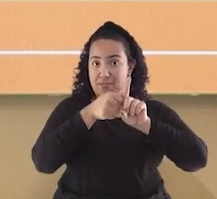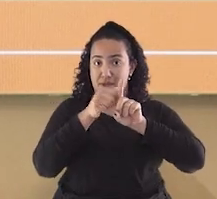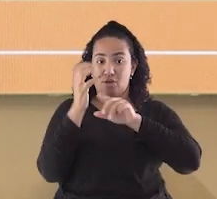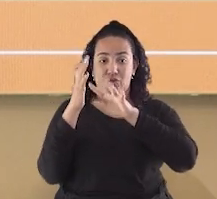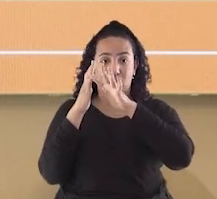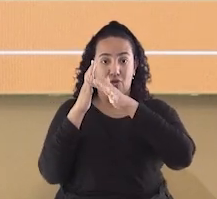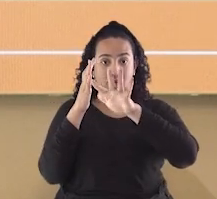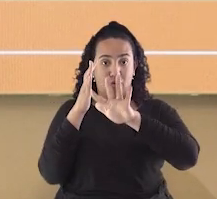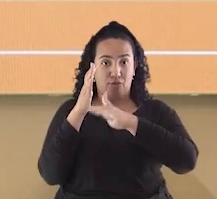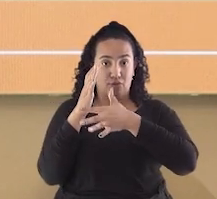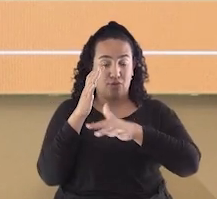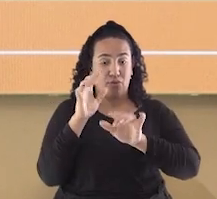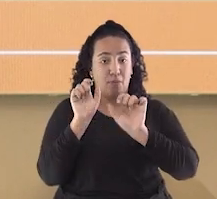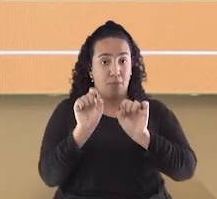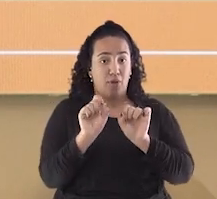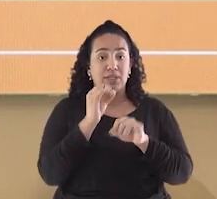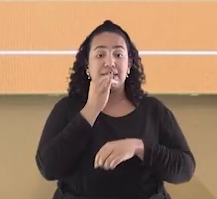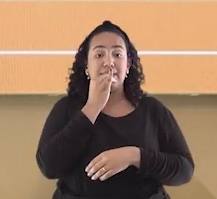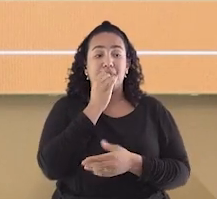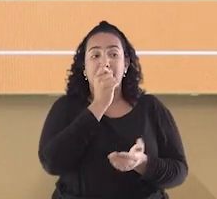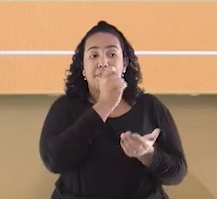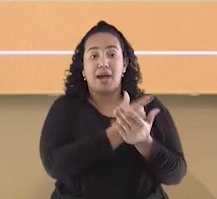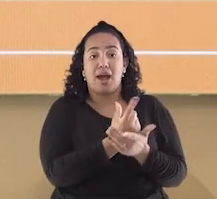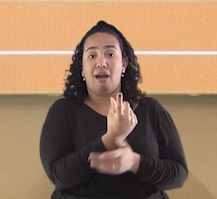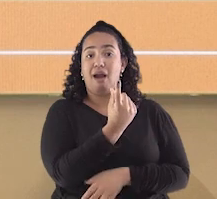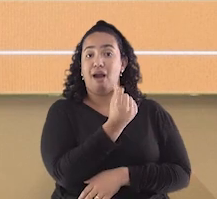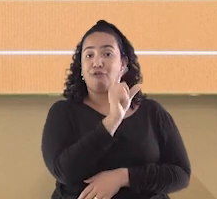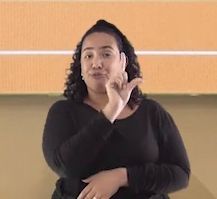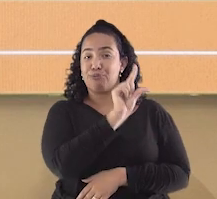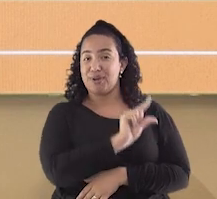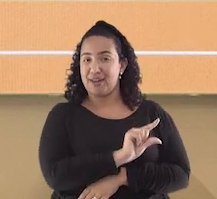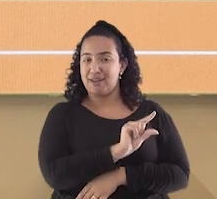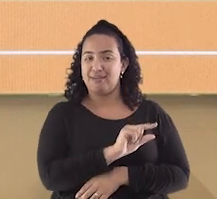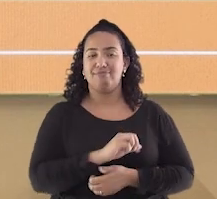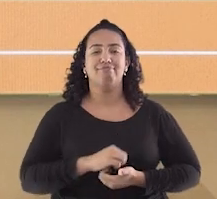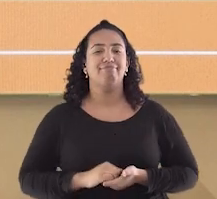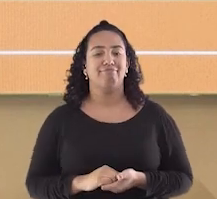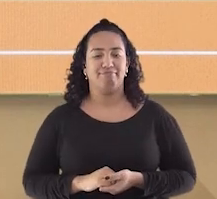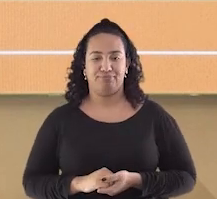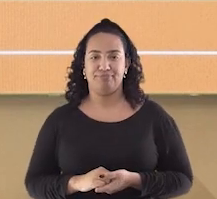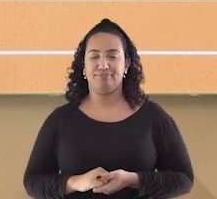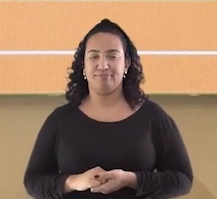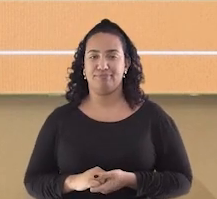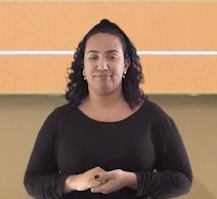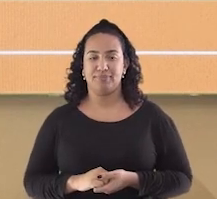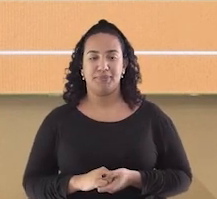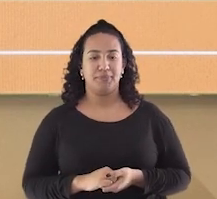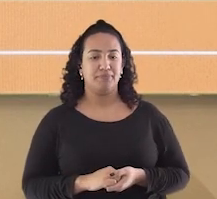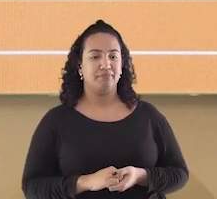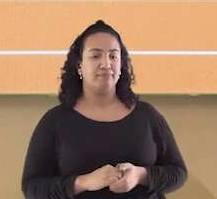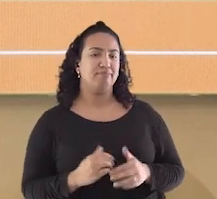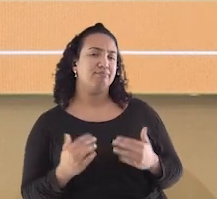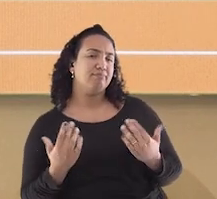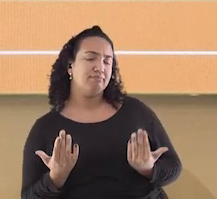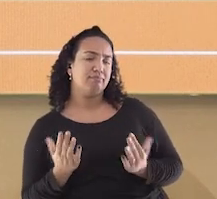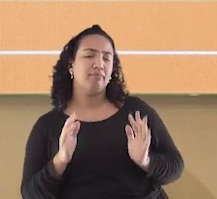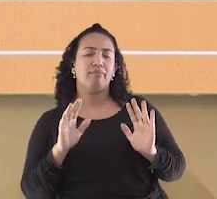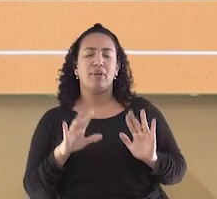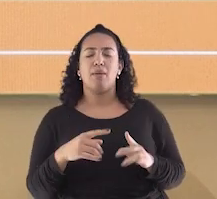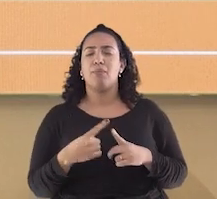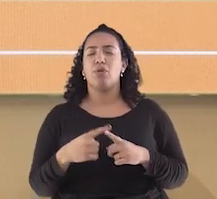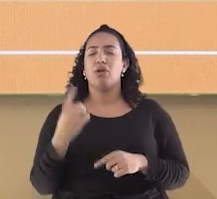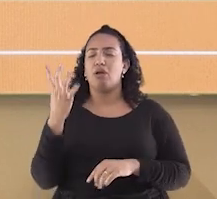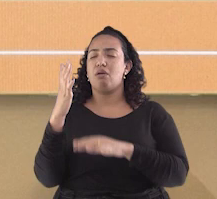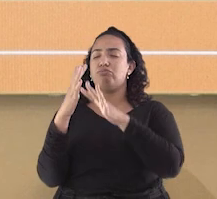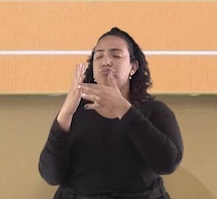não colocamos o outono como uma estação das frutas, Stefano? É porque, diferente de outros países, o Brasil possui regiões com diferentes